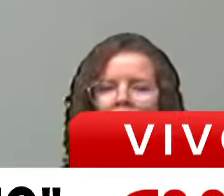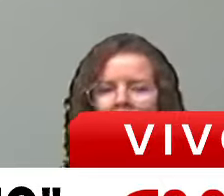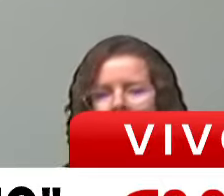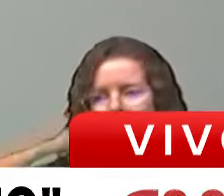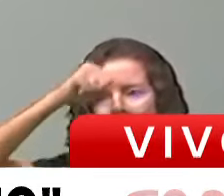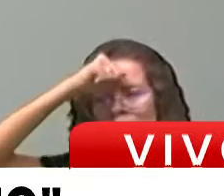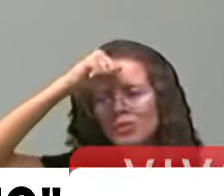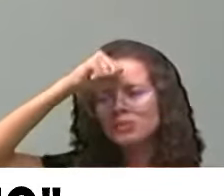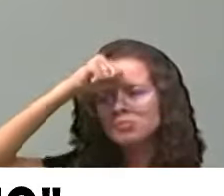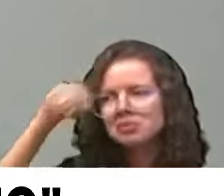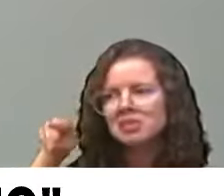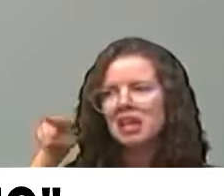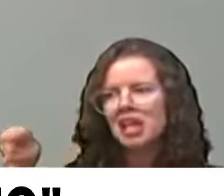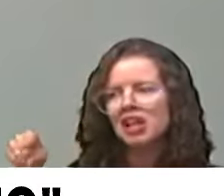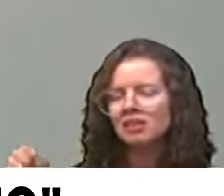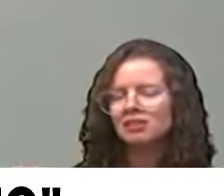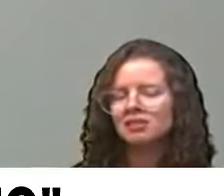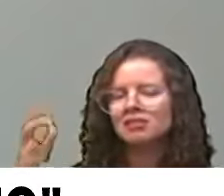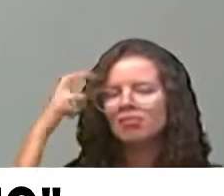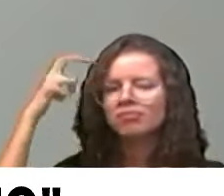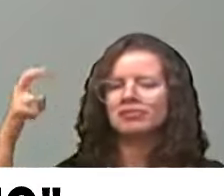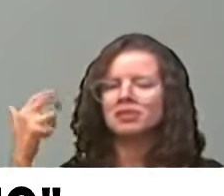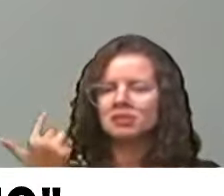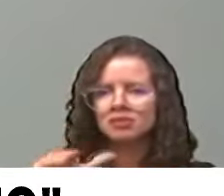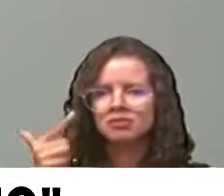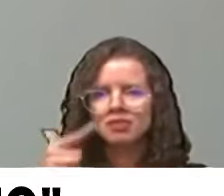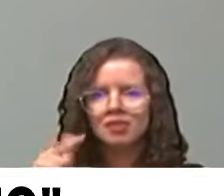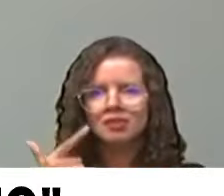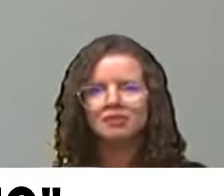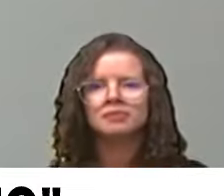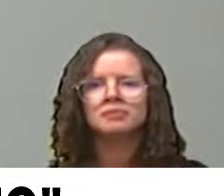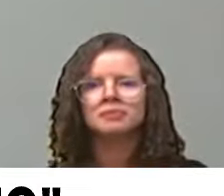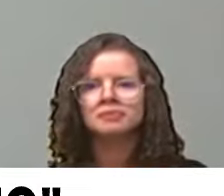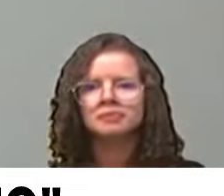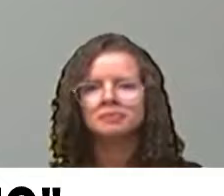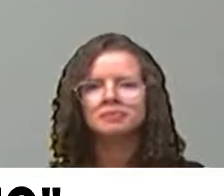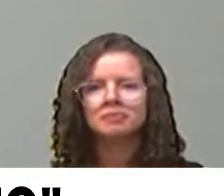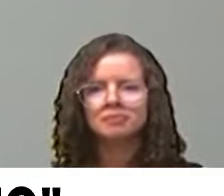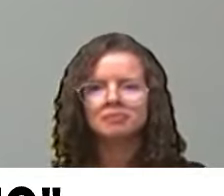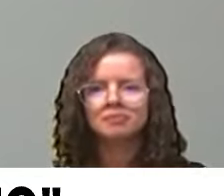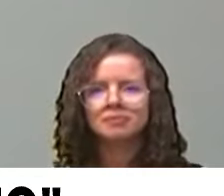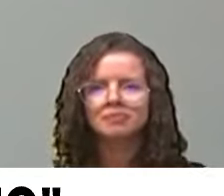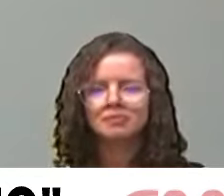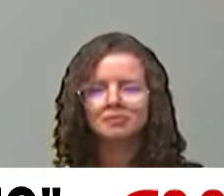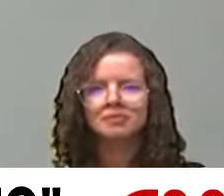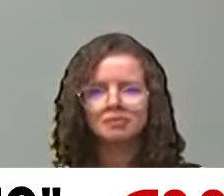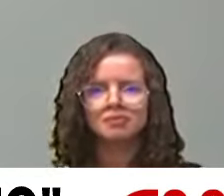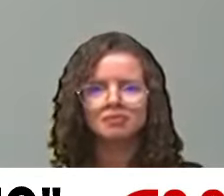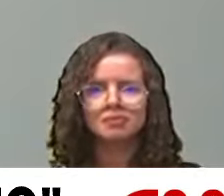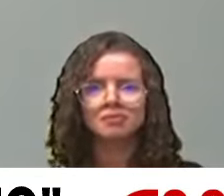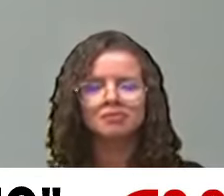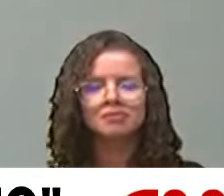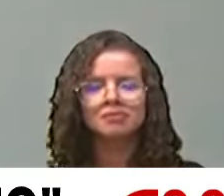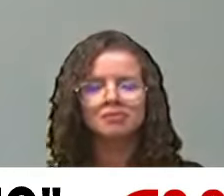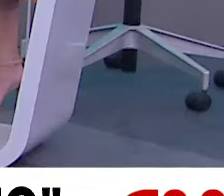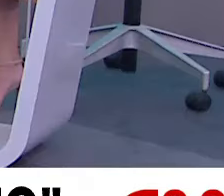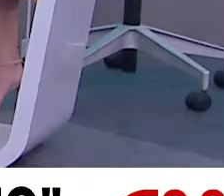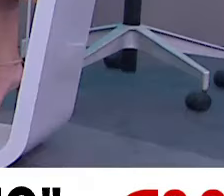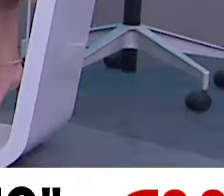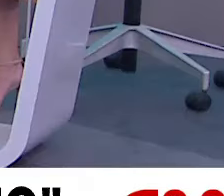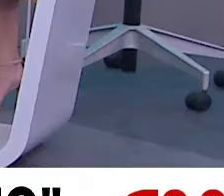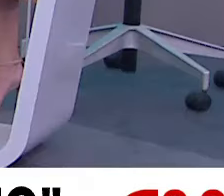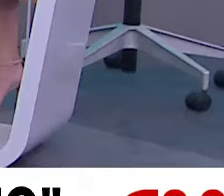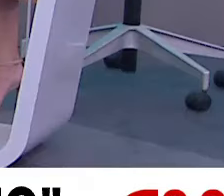natural e achando né que isso não fosse não fosse ser